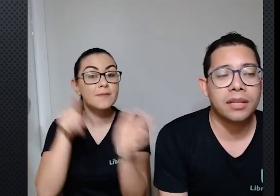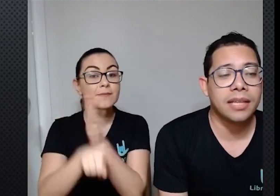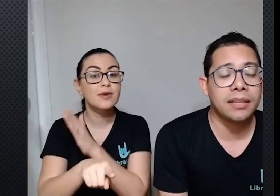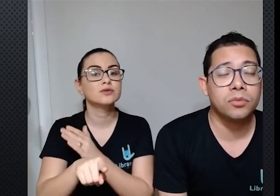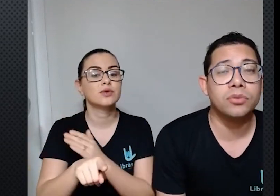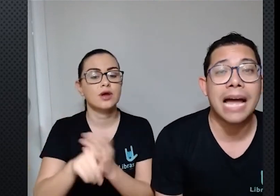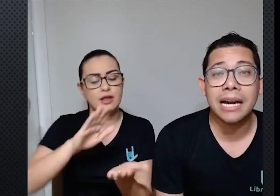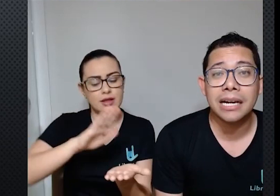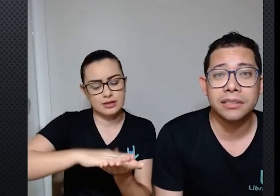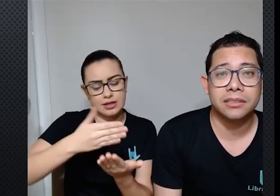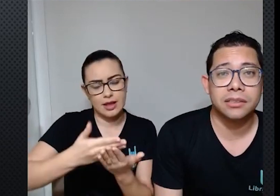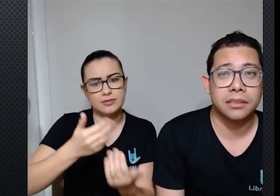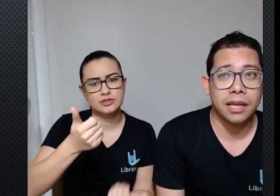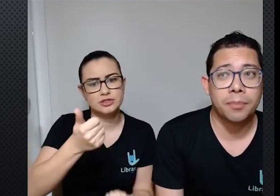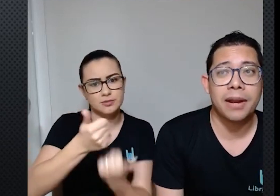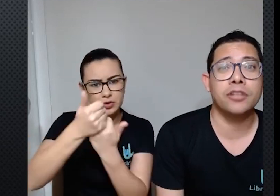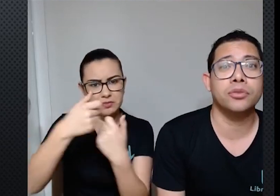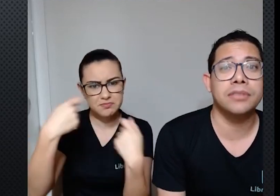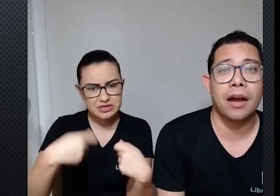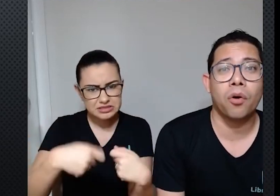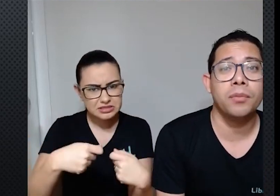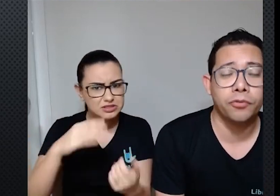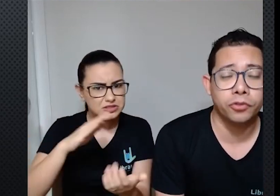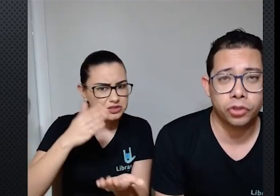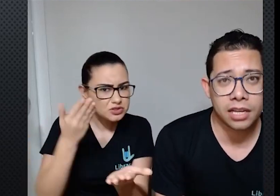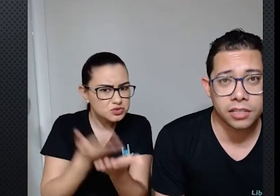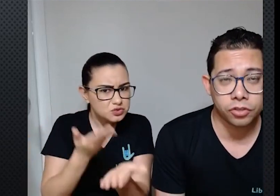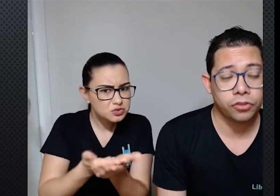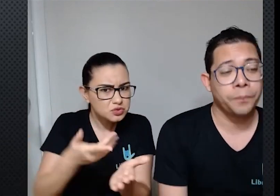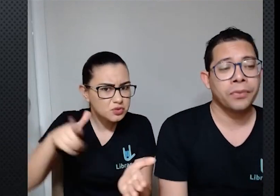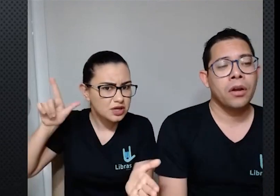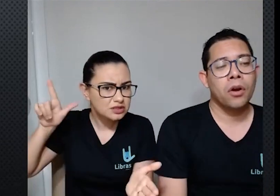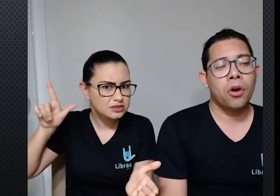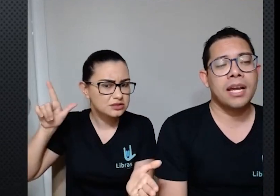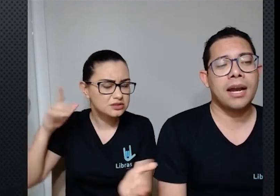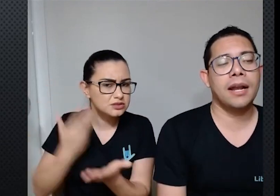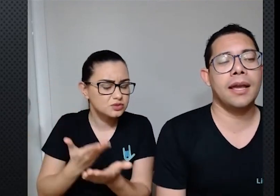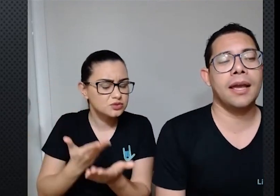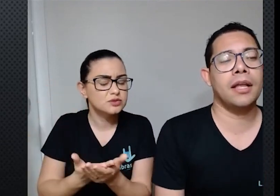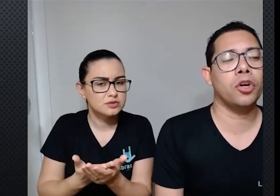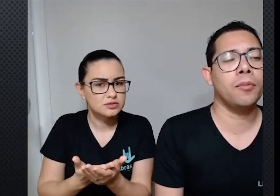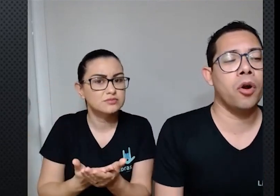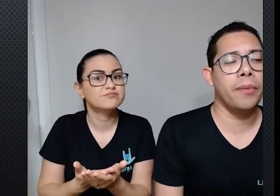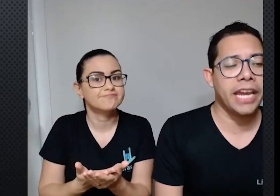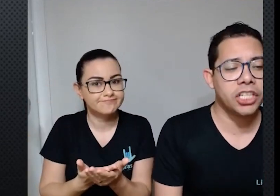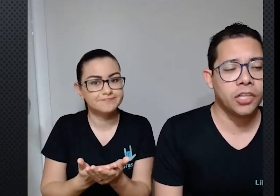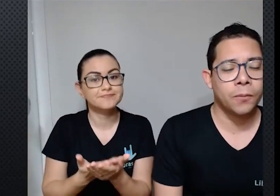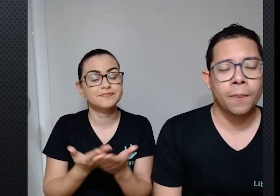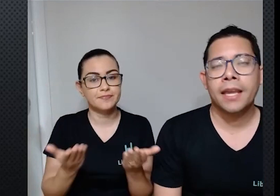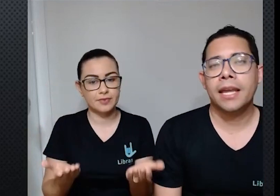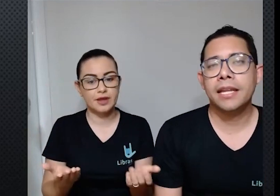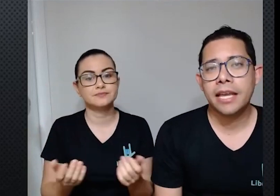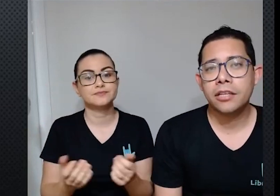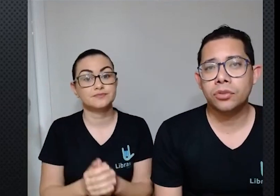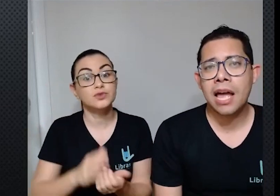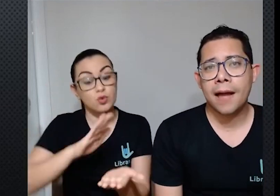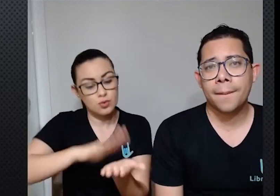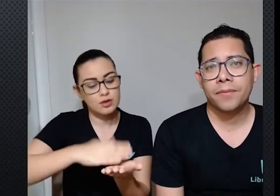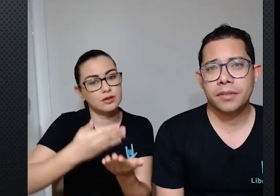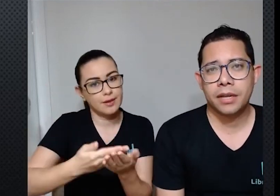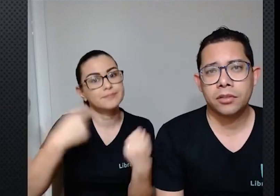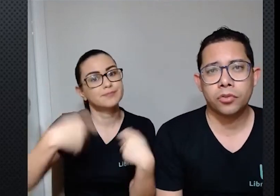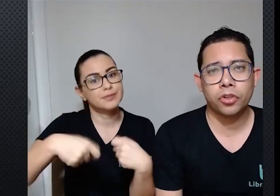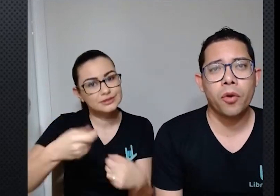de apoio ele tem que estudar antes, né? Para ajudar. Como que funciona isso? Olha, Carla, normalmente ele tem que